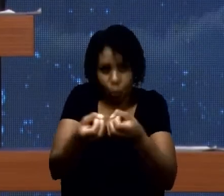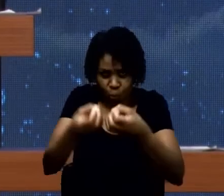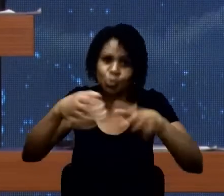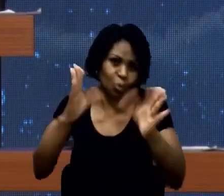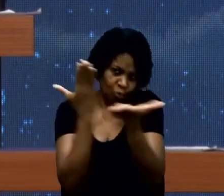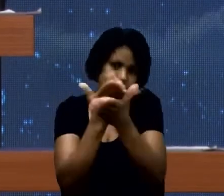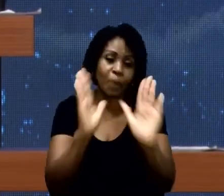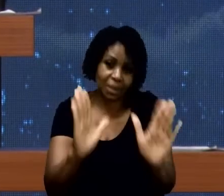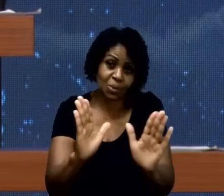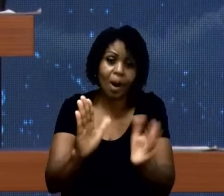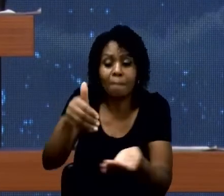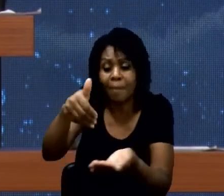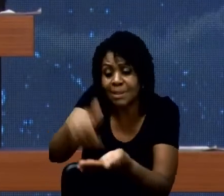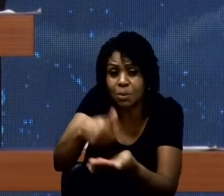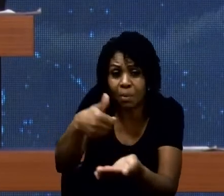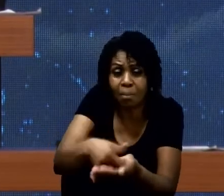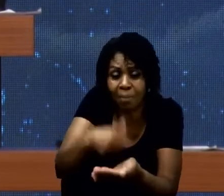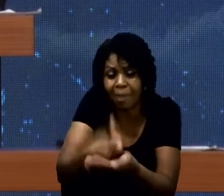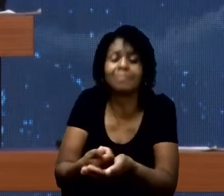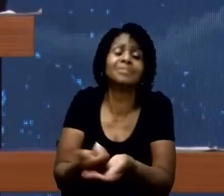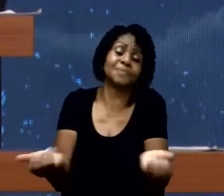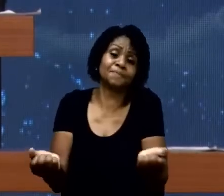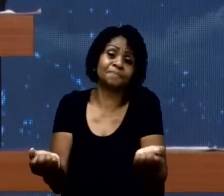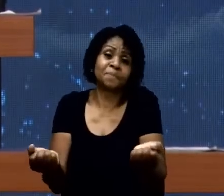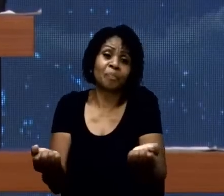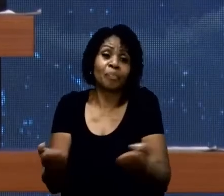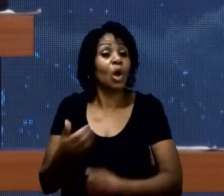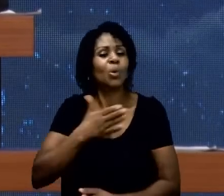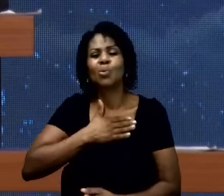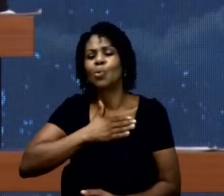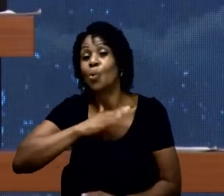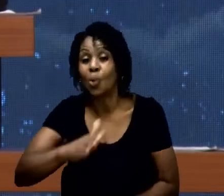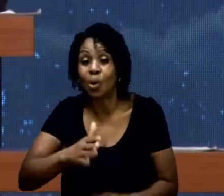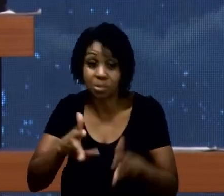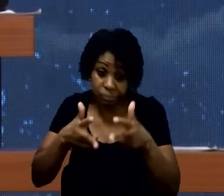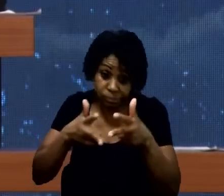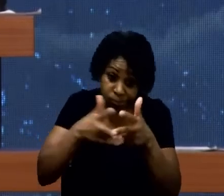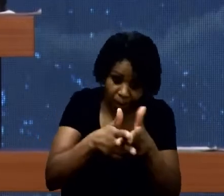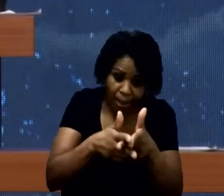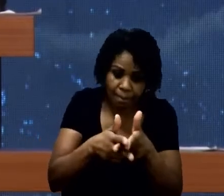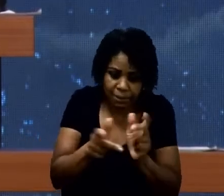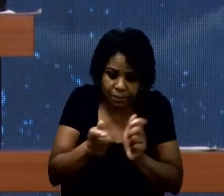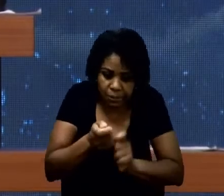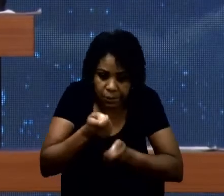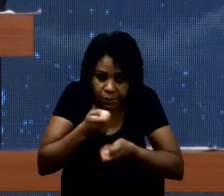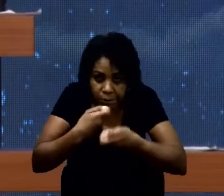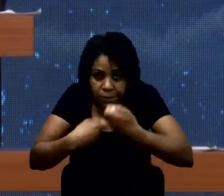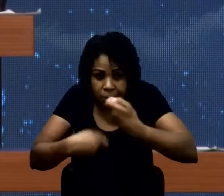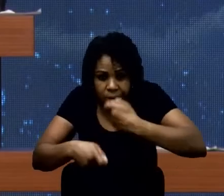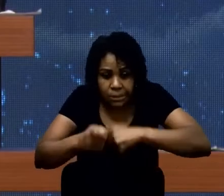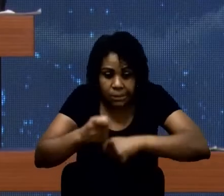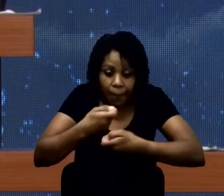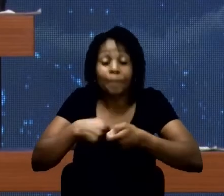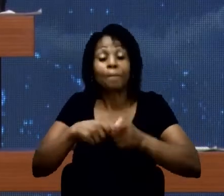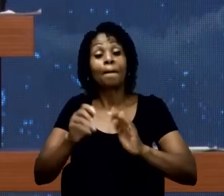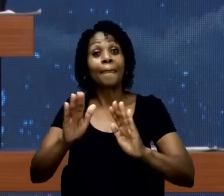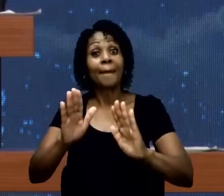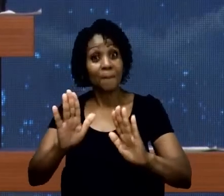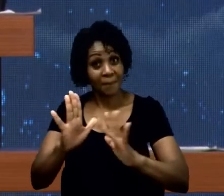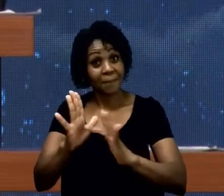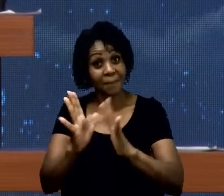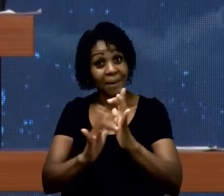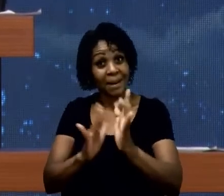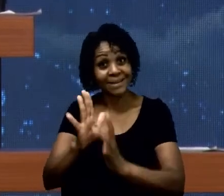mais, mas o do mamão passa. Então, eu não gosto de interrupção, mas eu estou me controlando. Mas Jesus gosta.